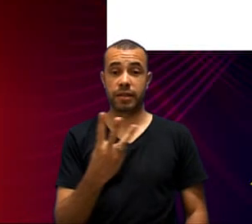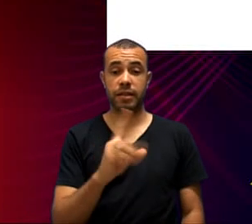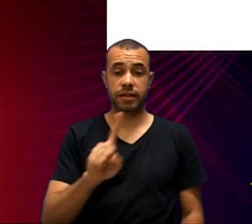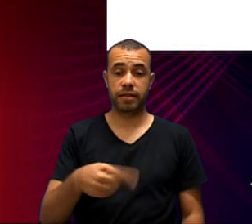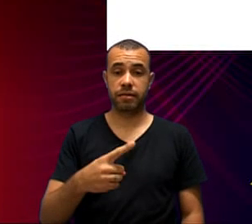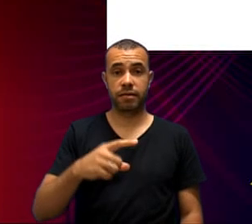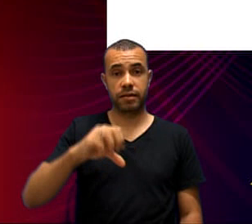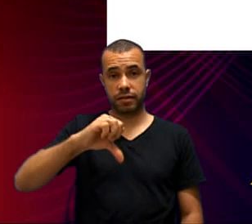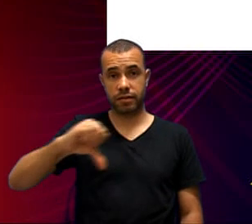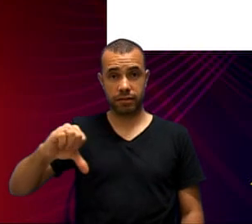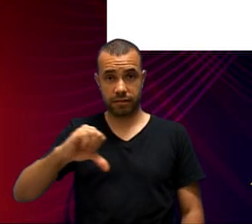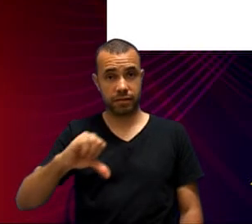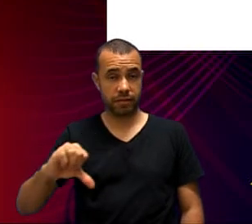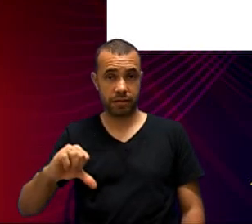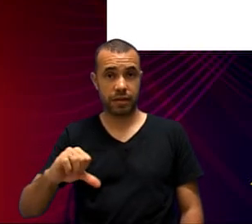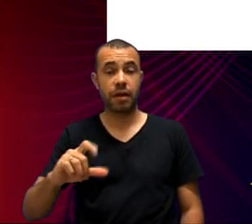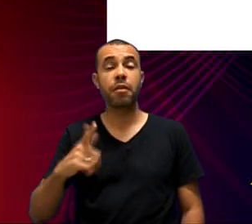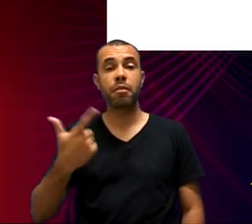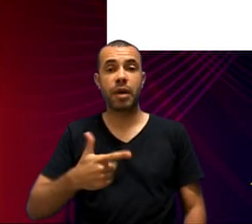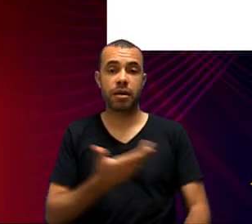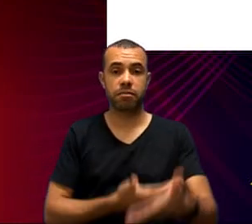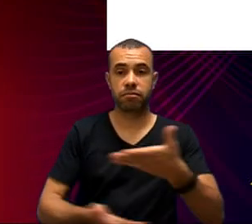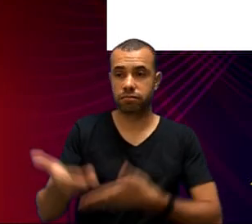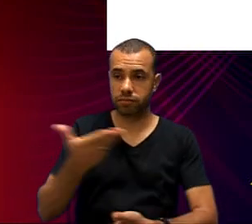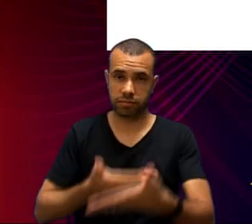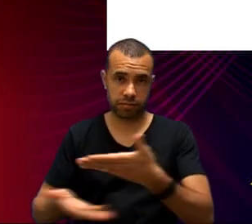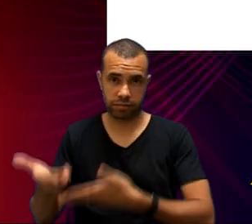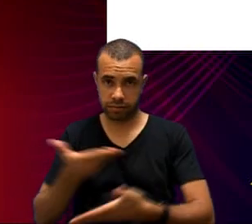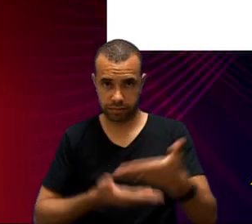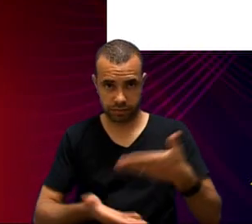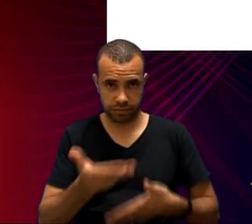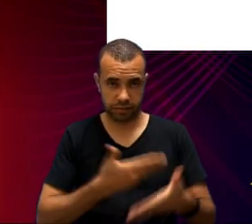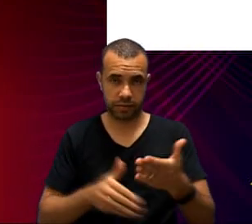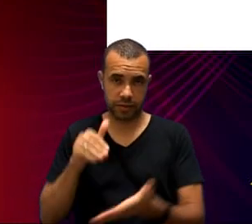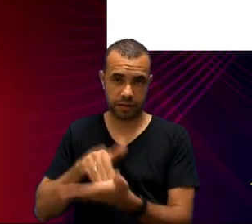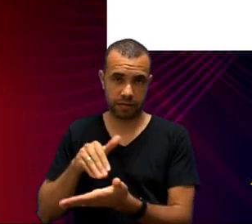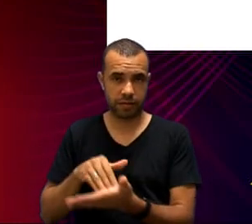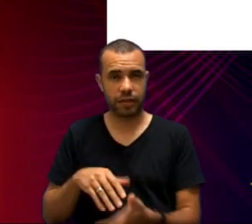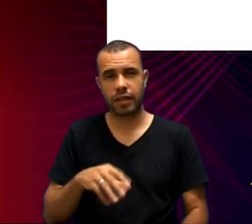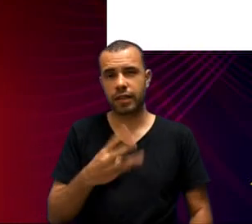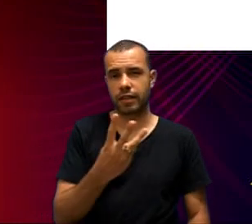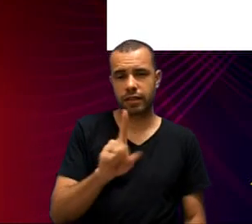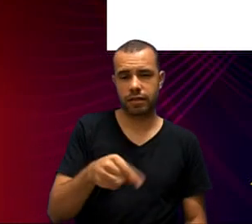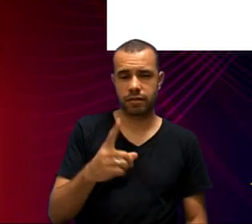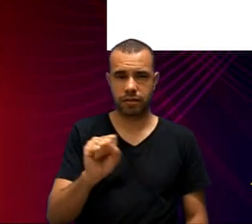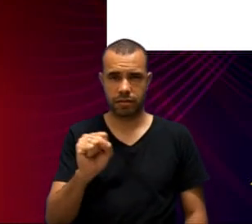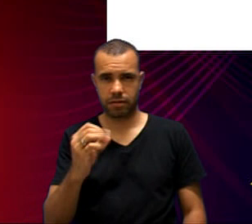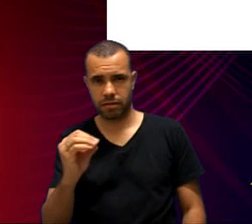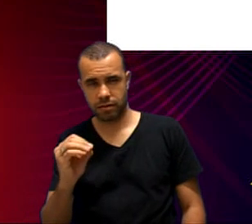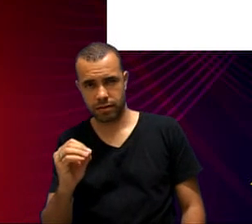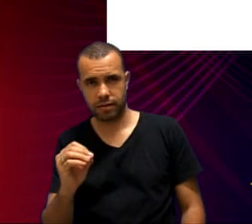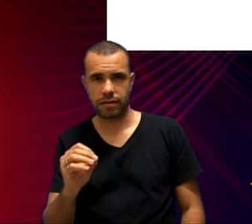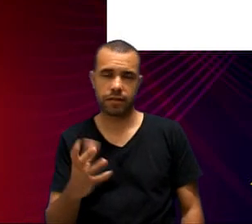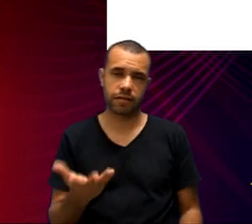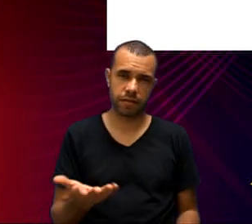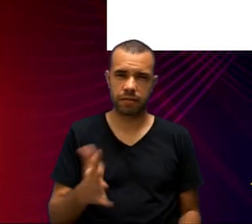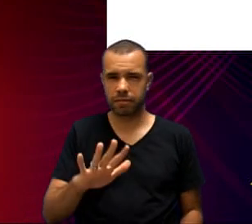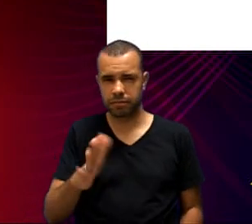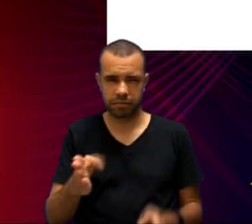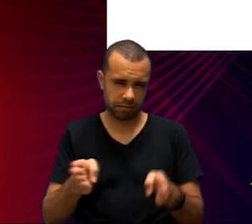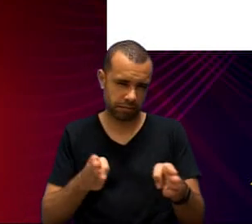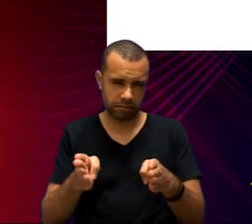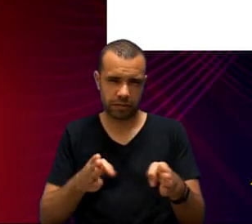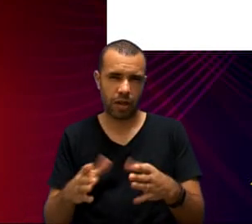3,99% e a taxa de câmbio, né, do fim do período... de 3,80, que a gente utilizou para colocar dentro da peça.